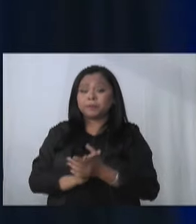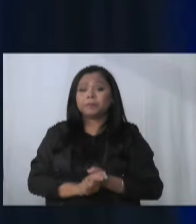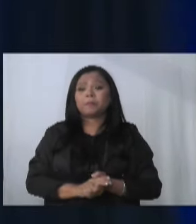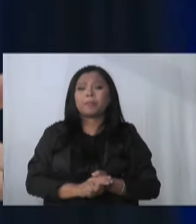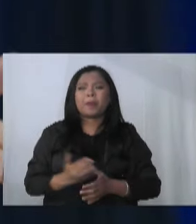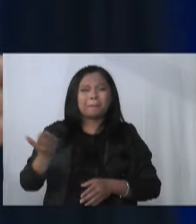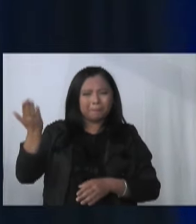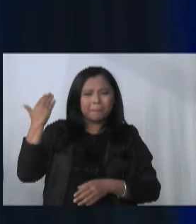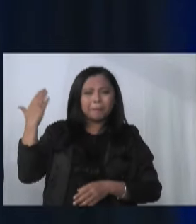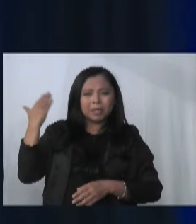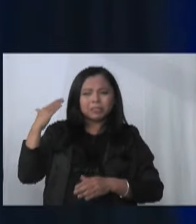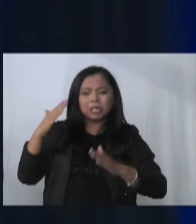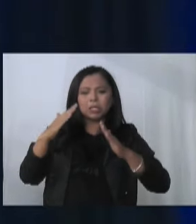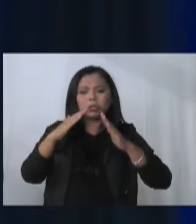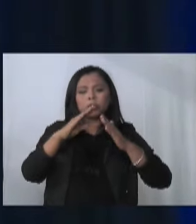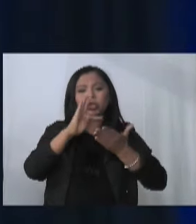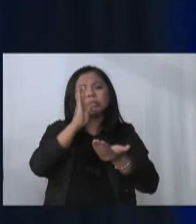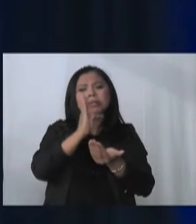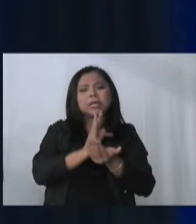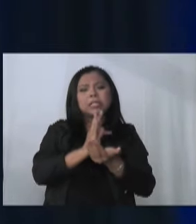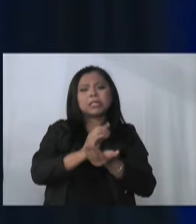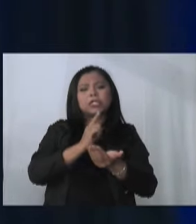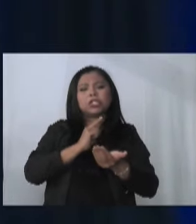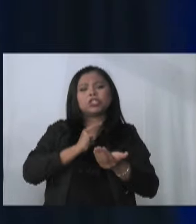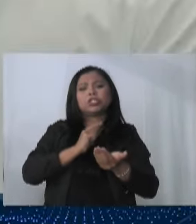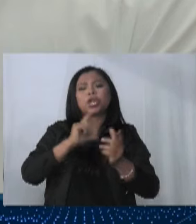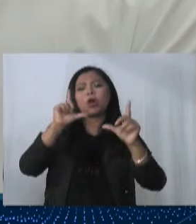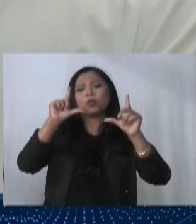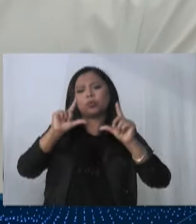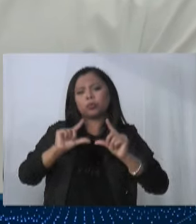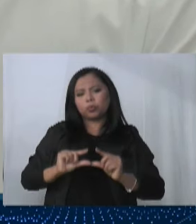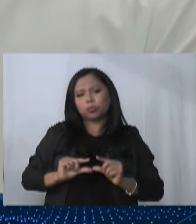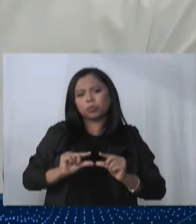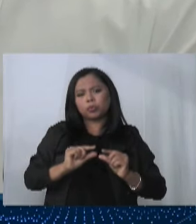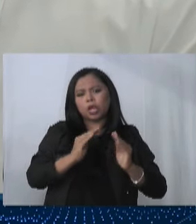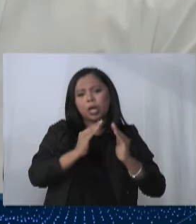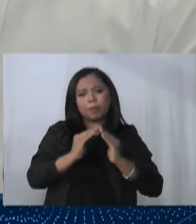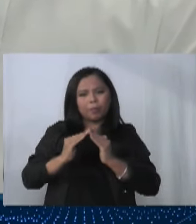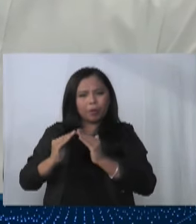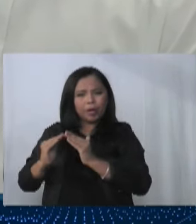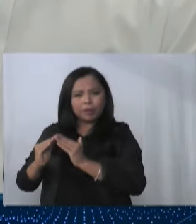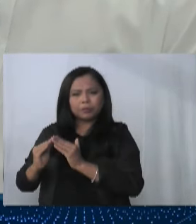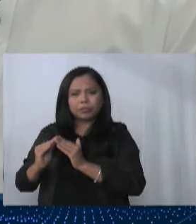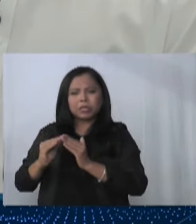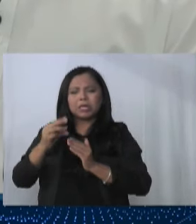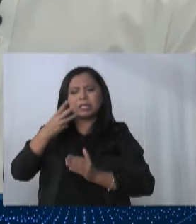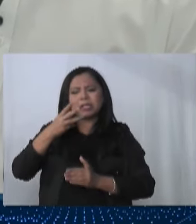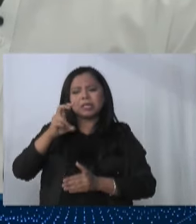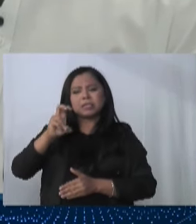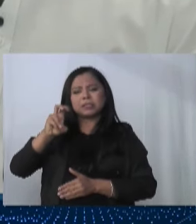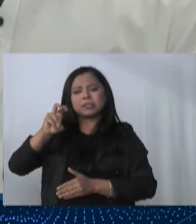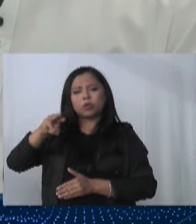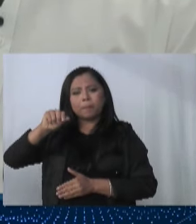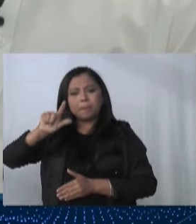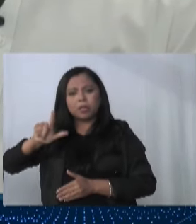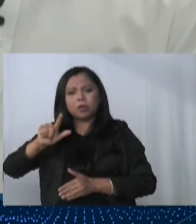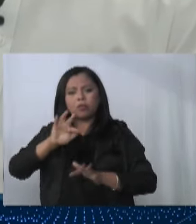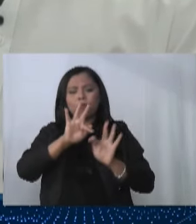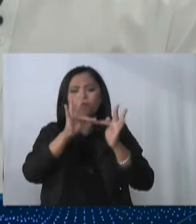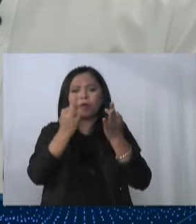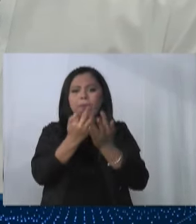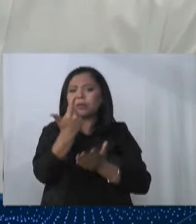época, então de 35 mil famílias sem moradia. Nós conseguimos